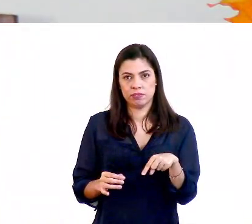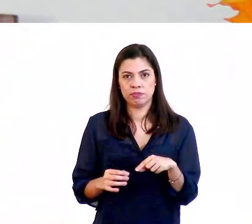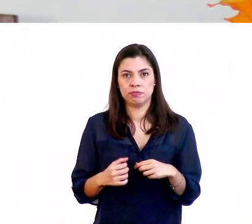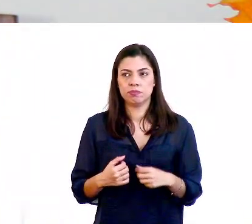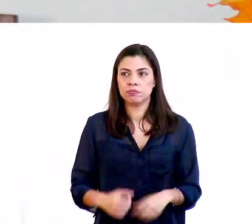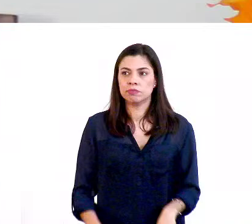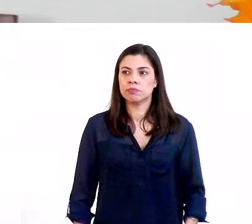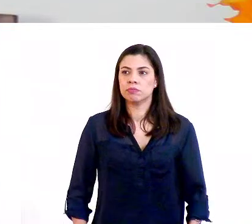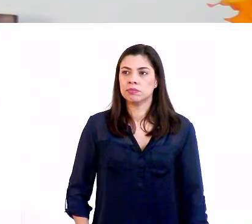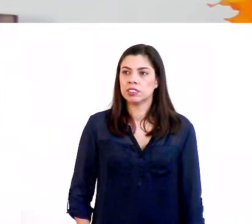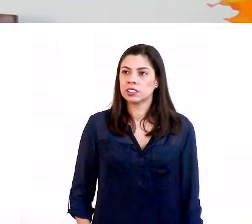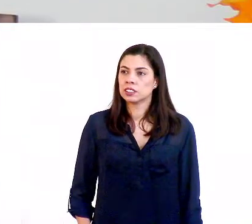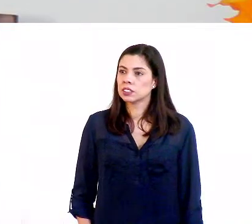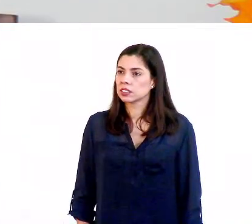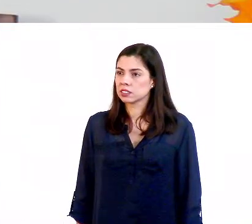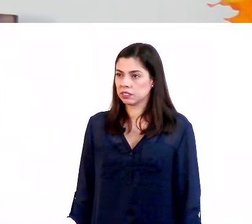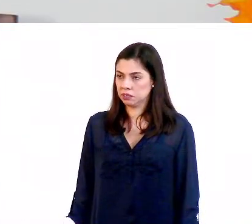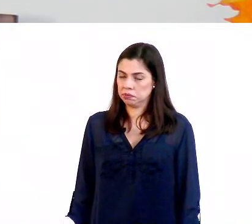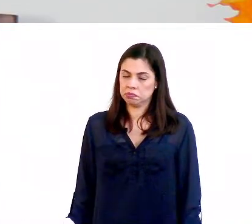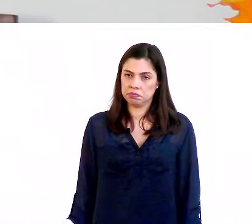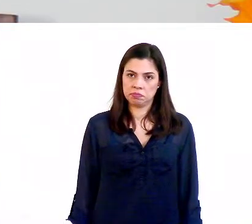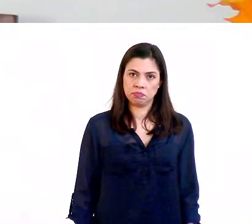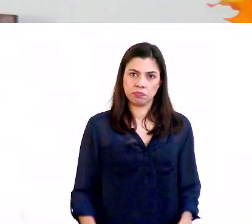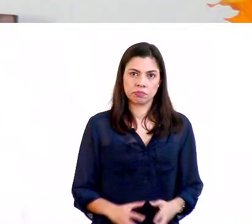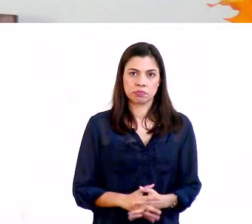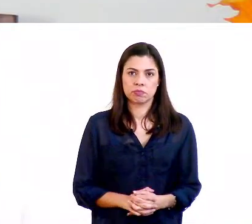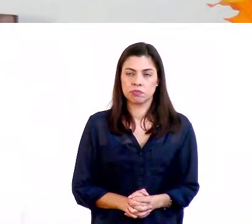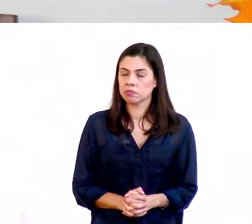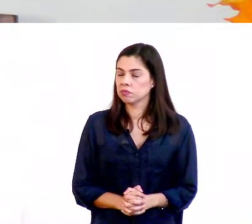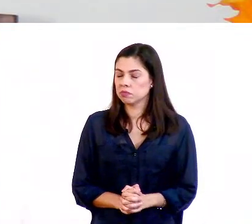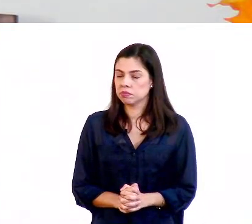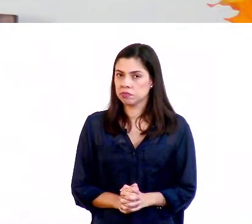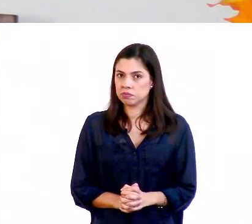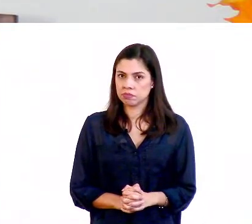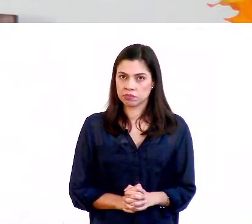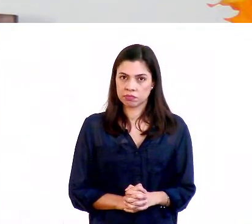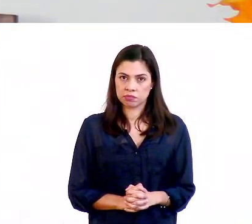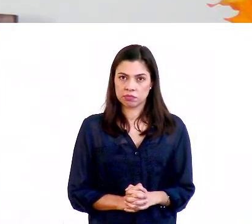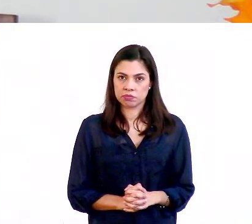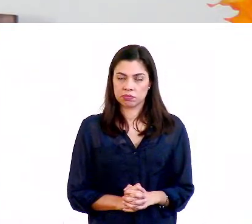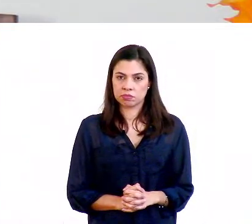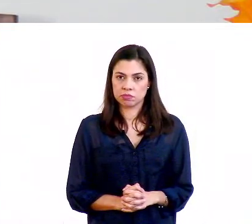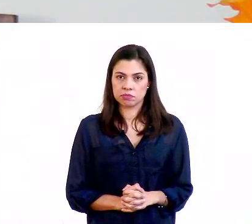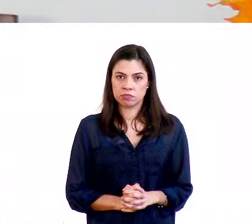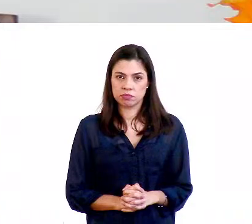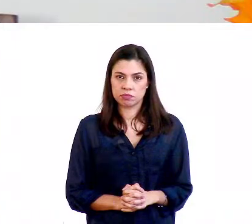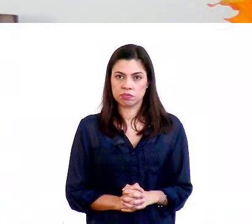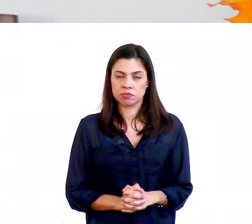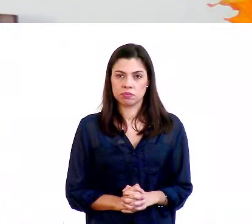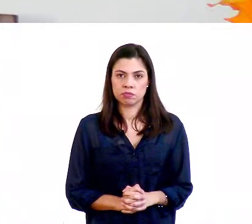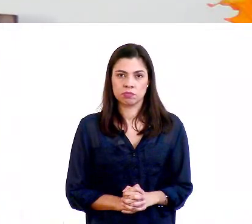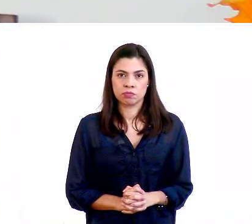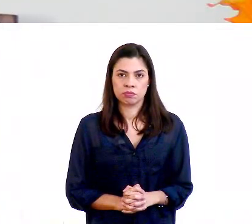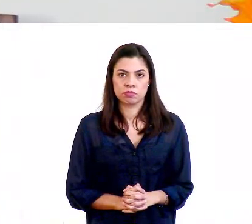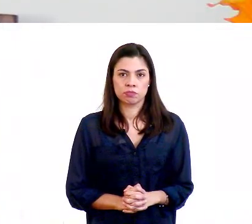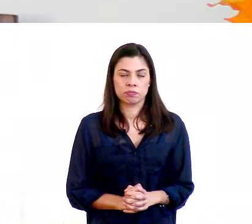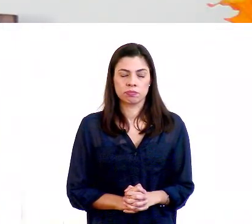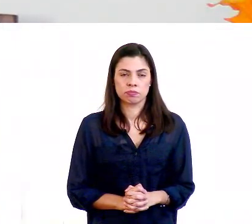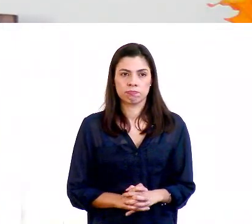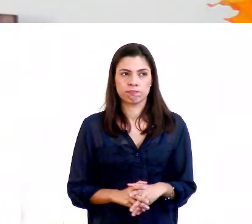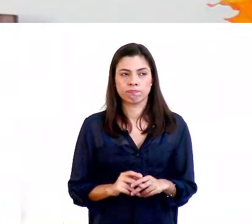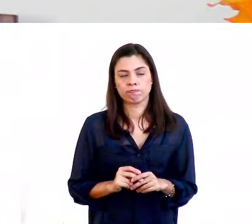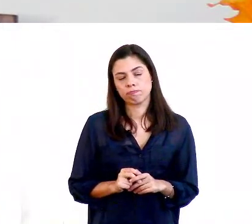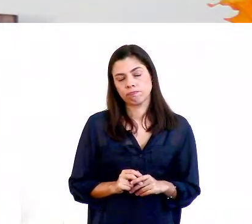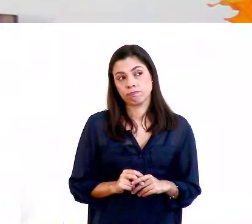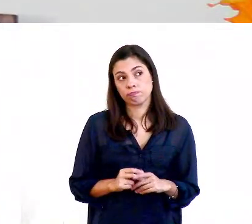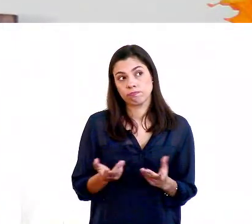puritanismo, eles entendiam, como até é expresso na nossa confissão de fé, de Westminster, que há níveis de certeza. Ou